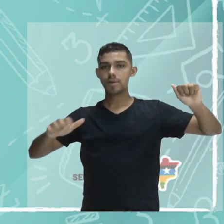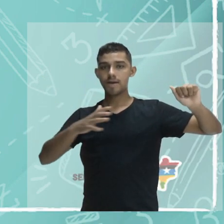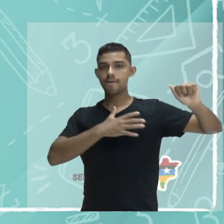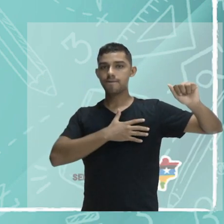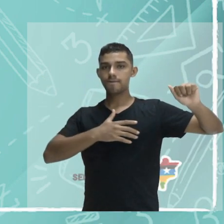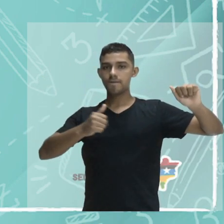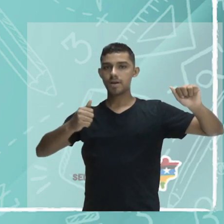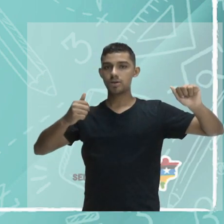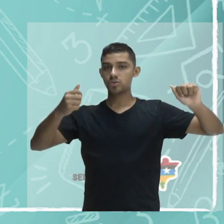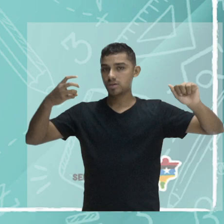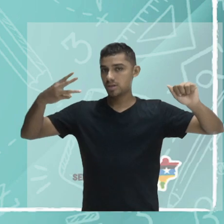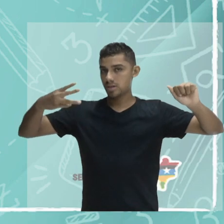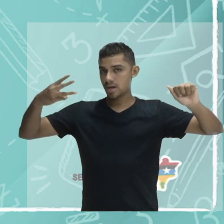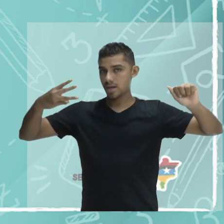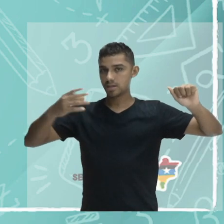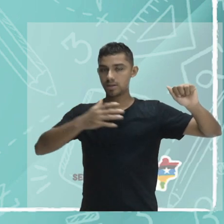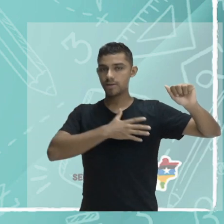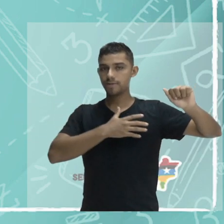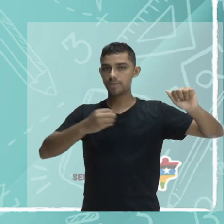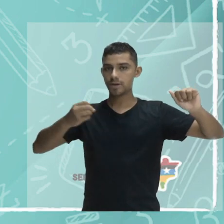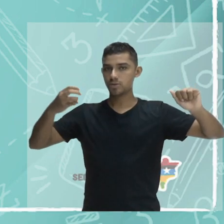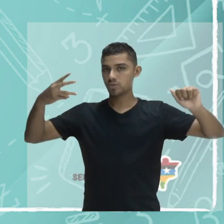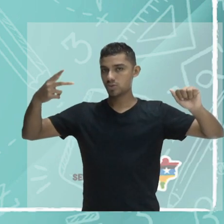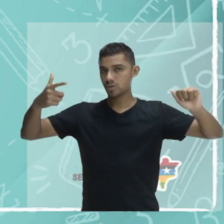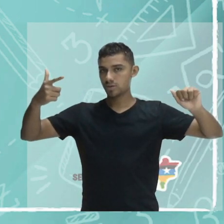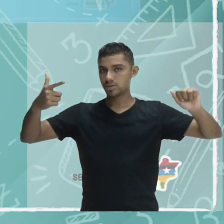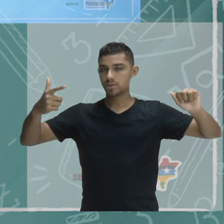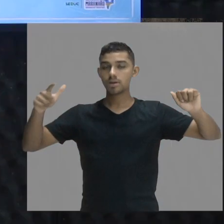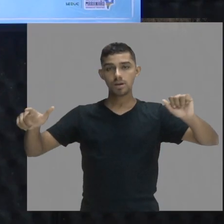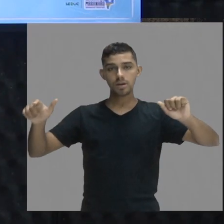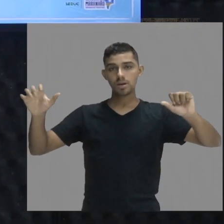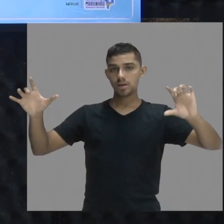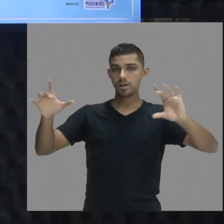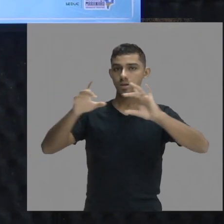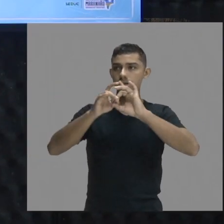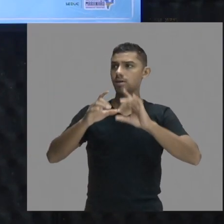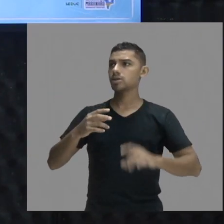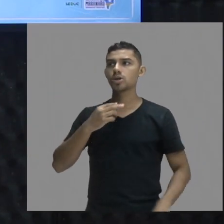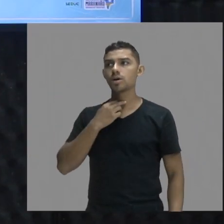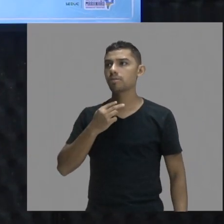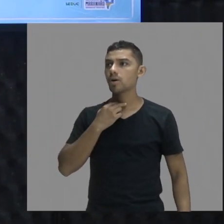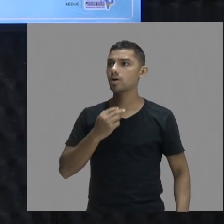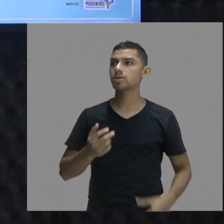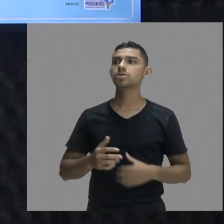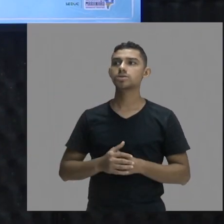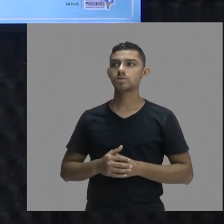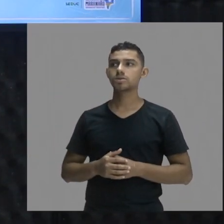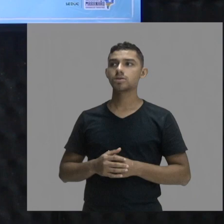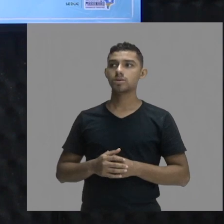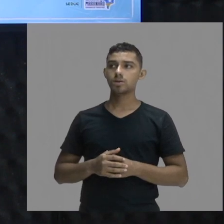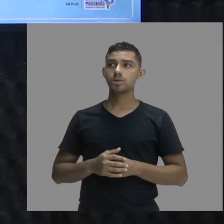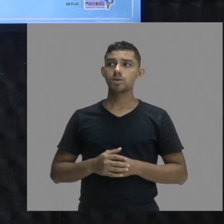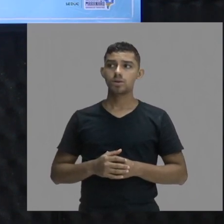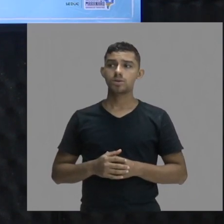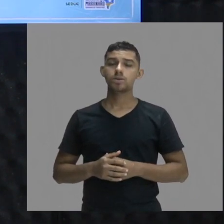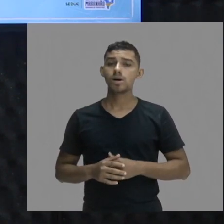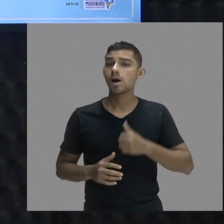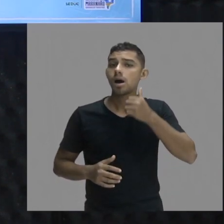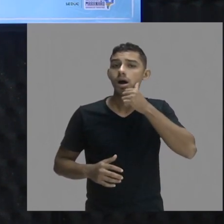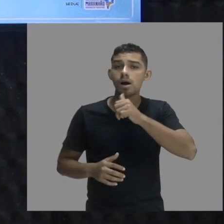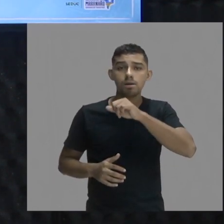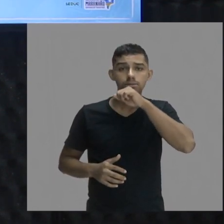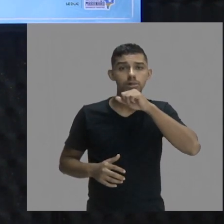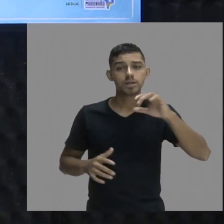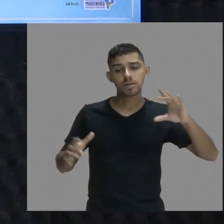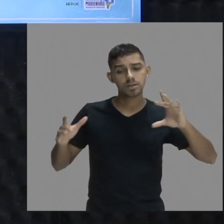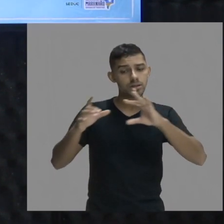só, perceba que isso aqui pode ser função? Não pode. Por que não pode? Porque esse elemento está associado a 3 e